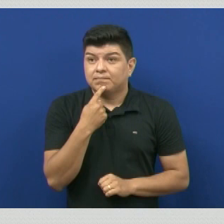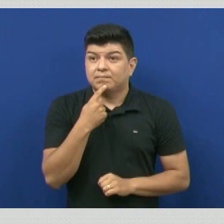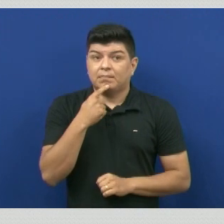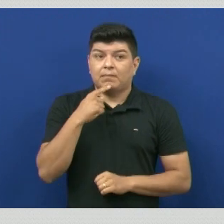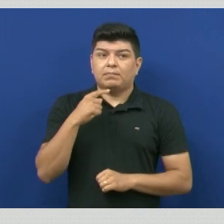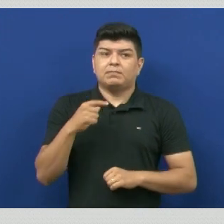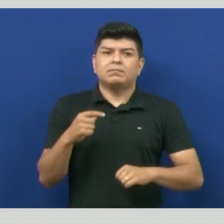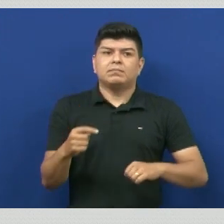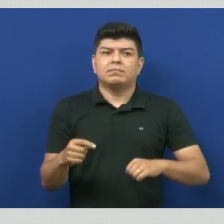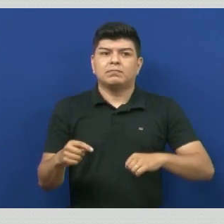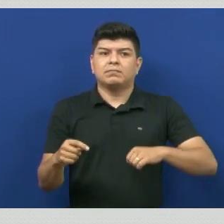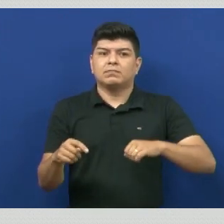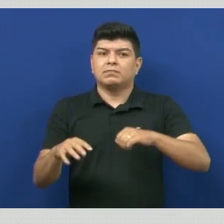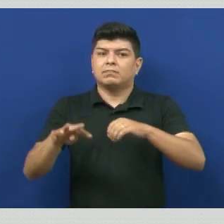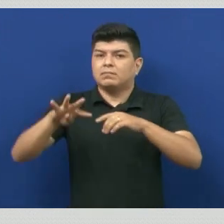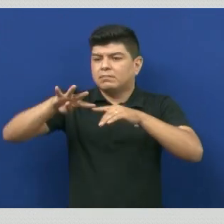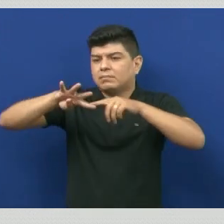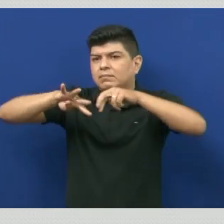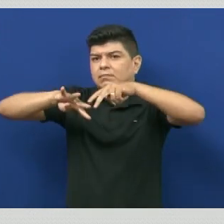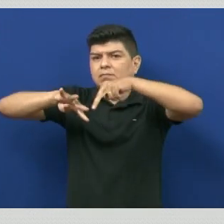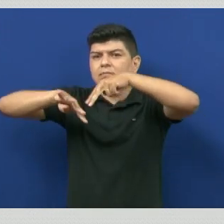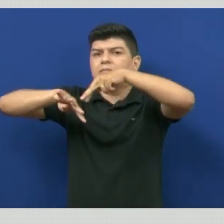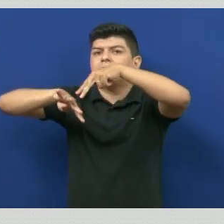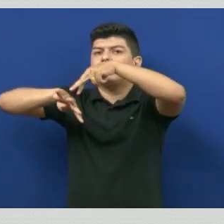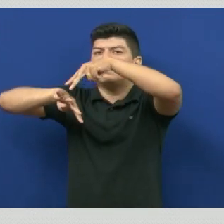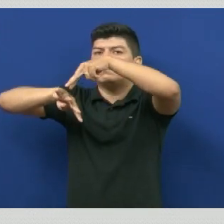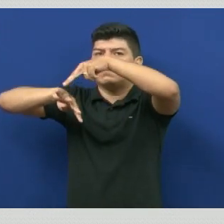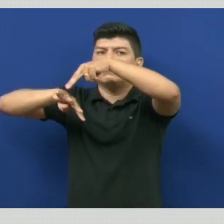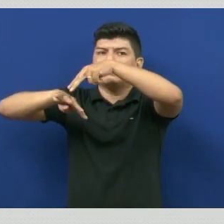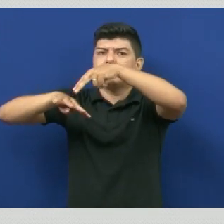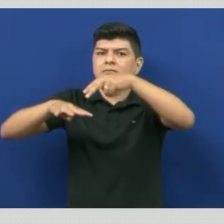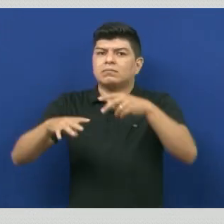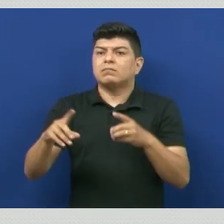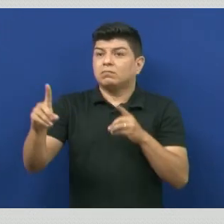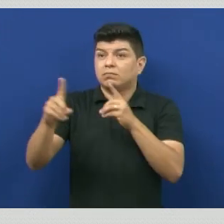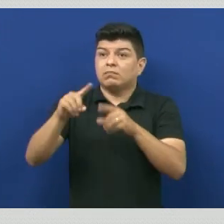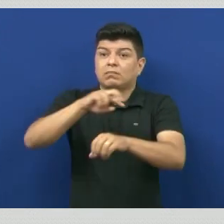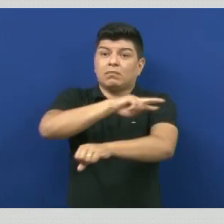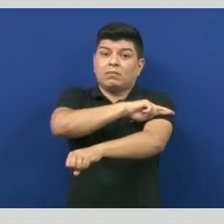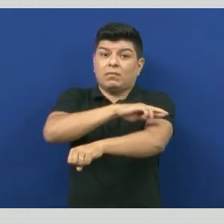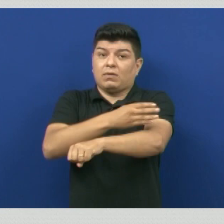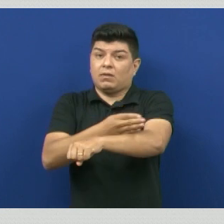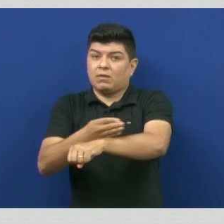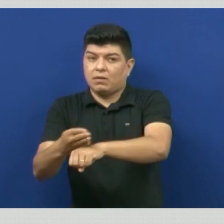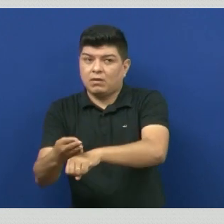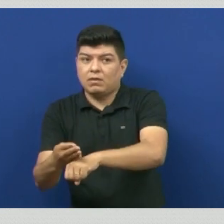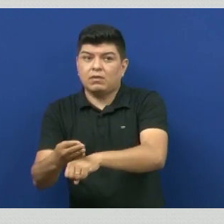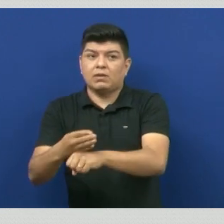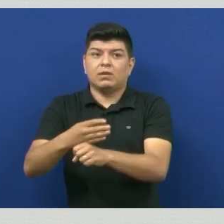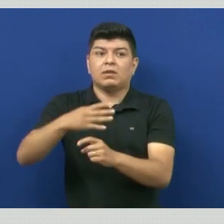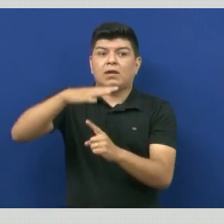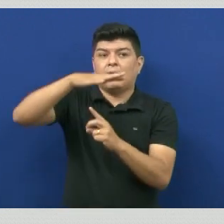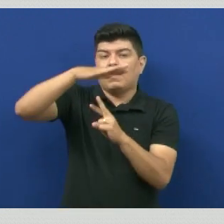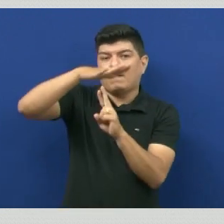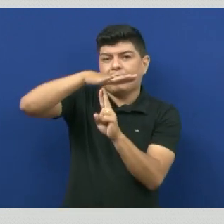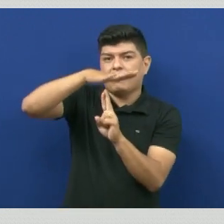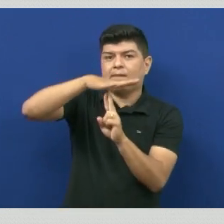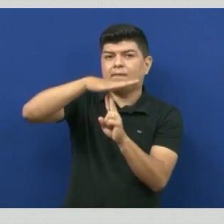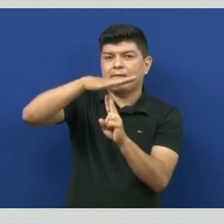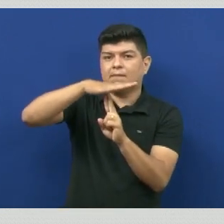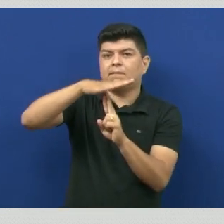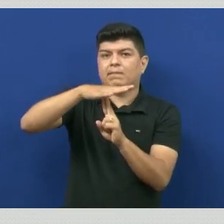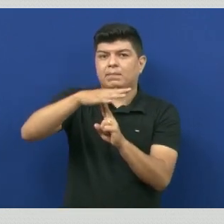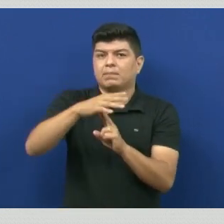do palácio que a gente acabou de ver em direção a Rio Branco, onde nós temos a praça ali do palácio. Vocês